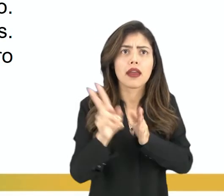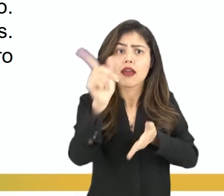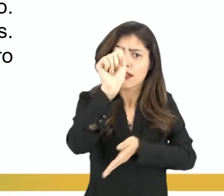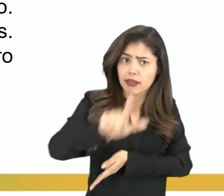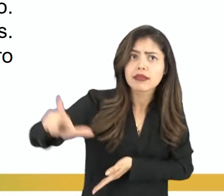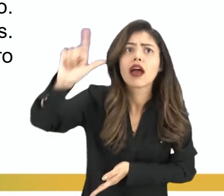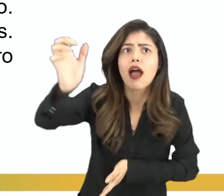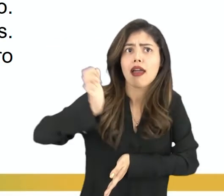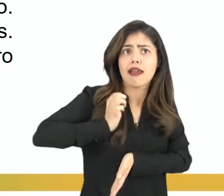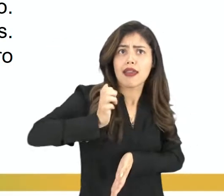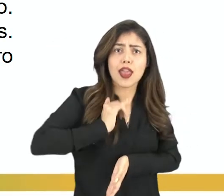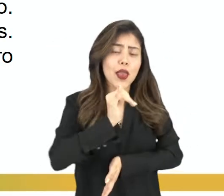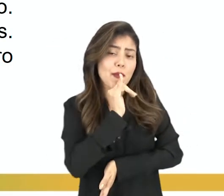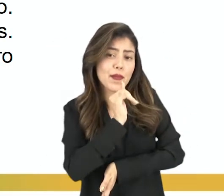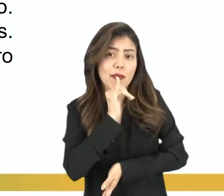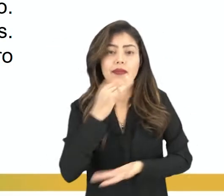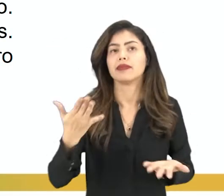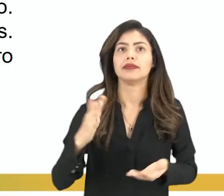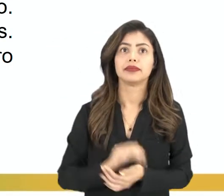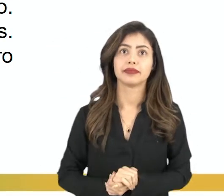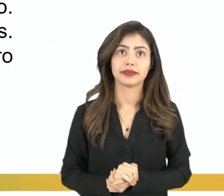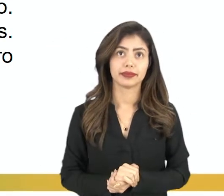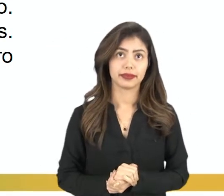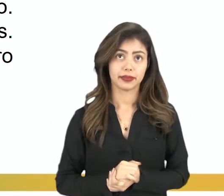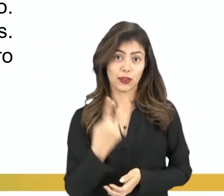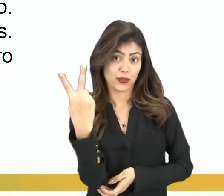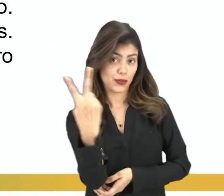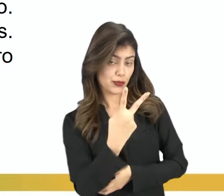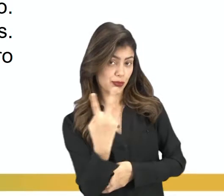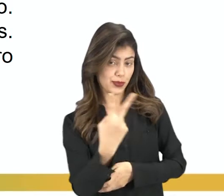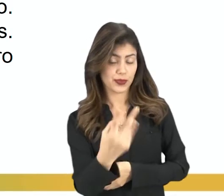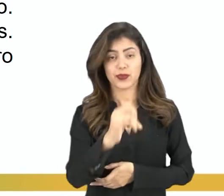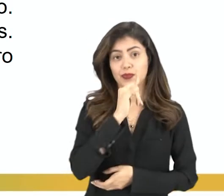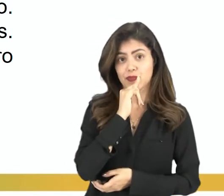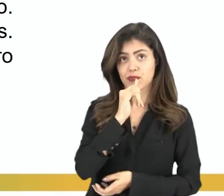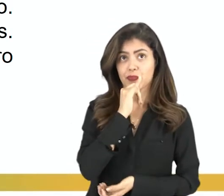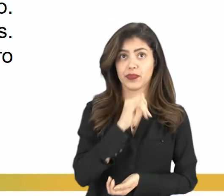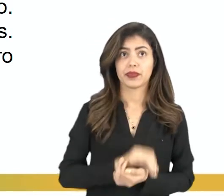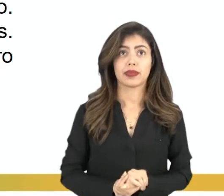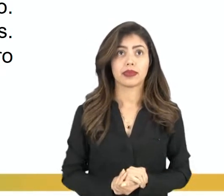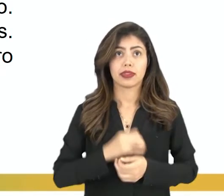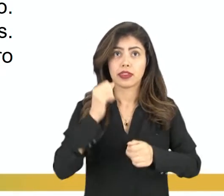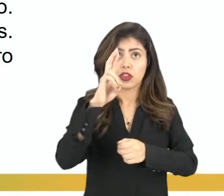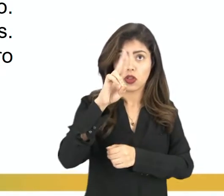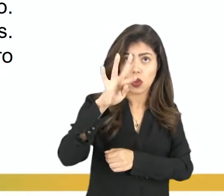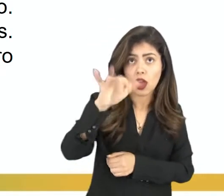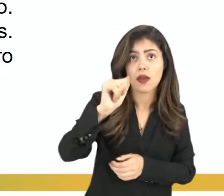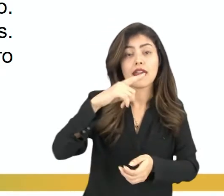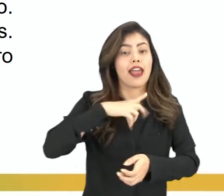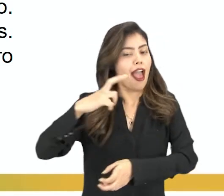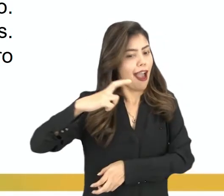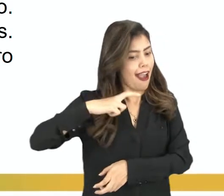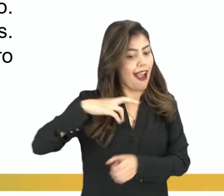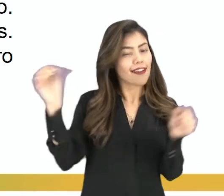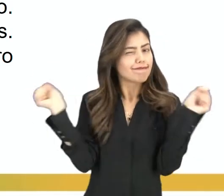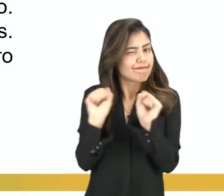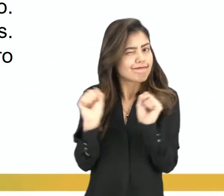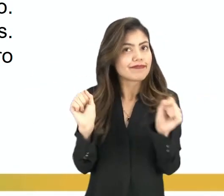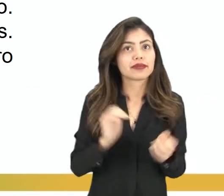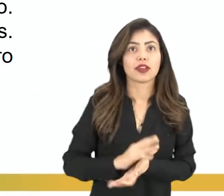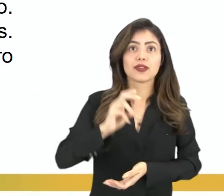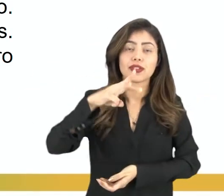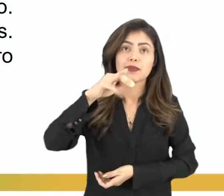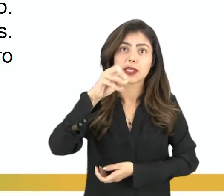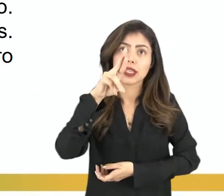Igualmente, a literatura é rica em exemplos. E aí nós temos dois exemplos de duas obras que a professora particularmente